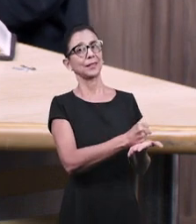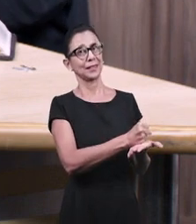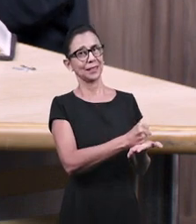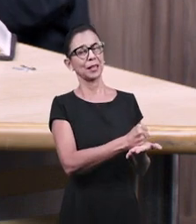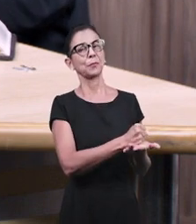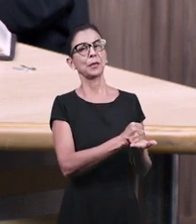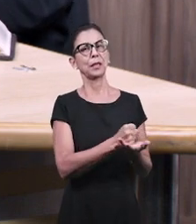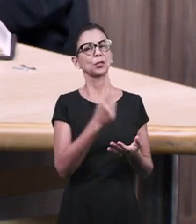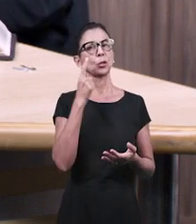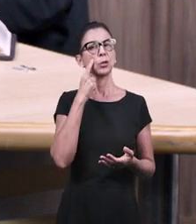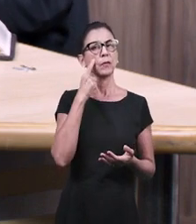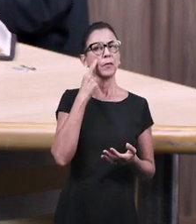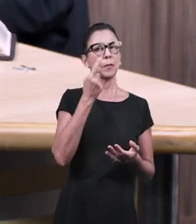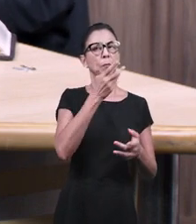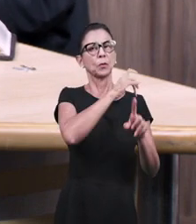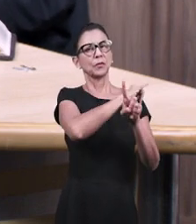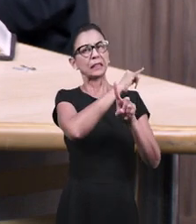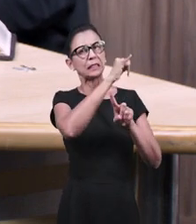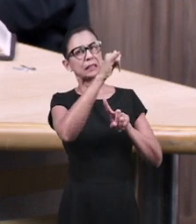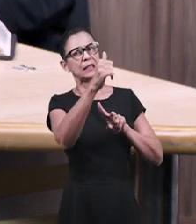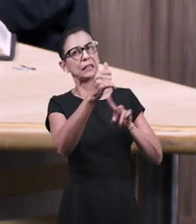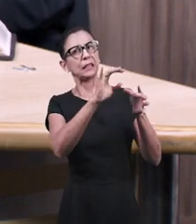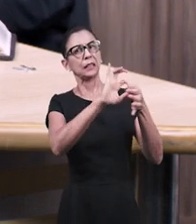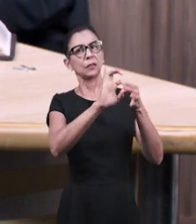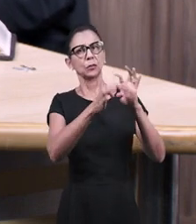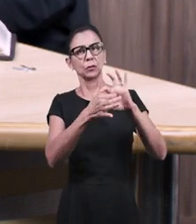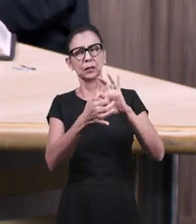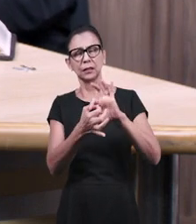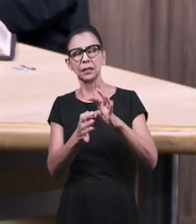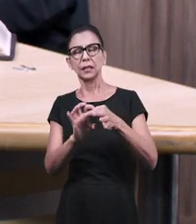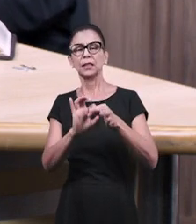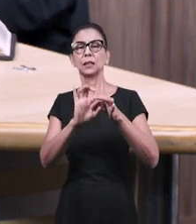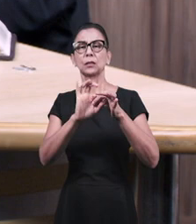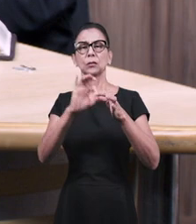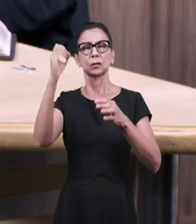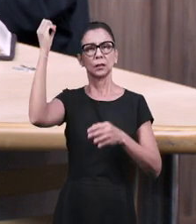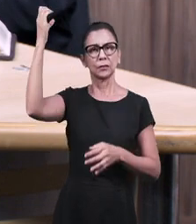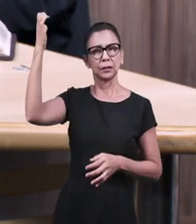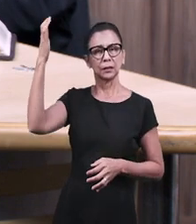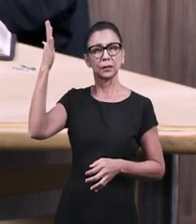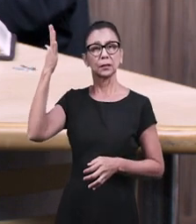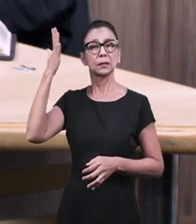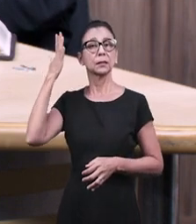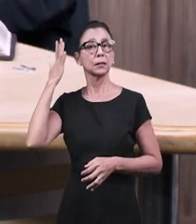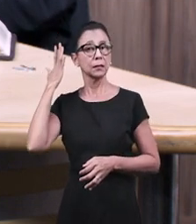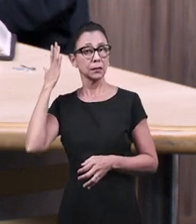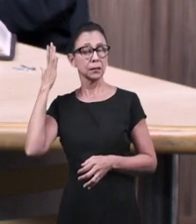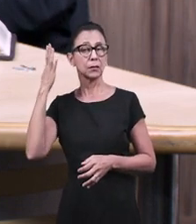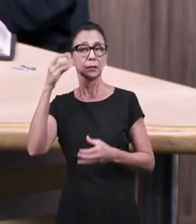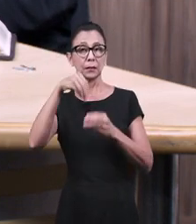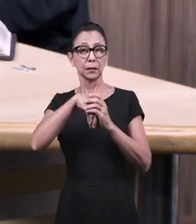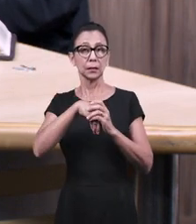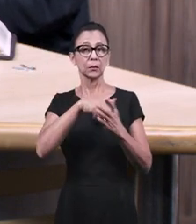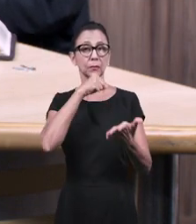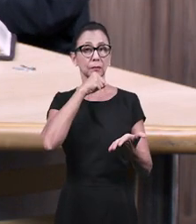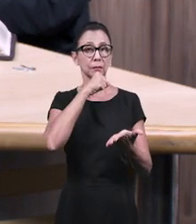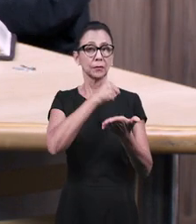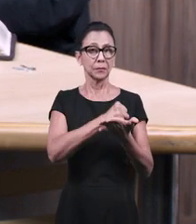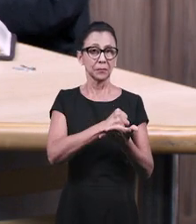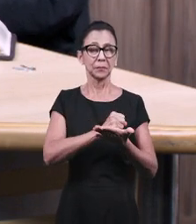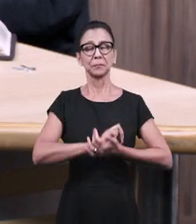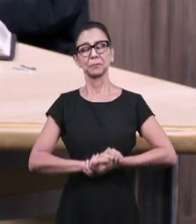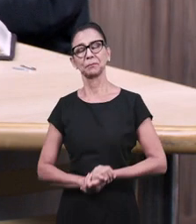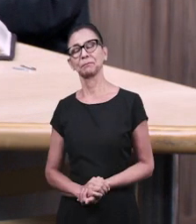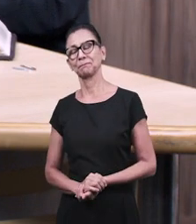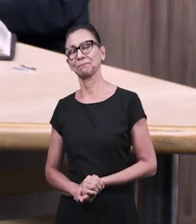da profecia, do contexto profético, da revelação, aquilo que está no Velho Testamento. É o que